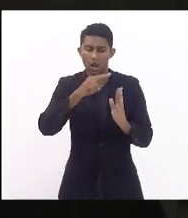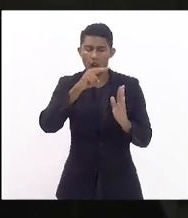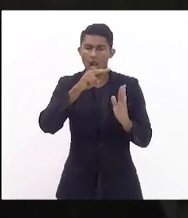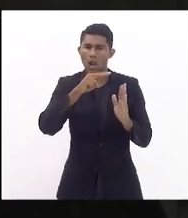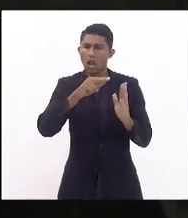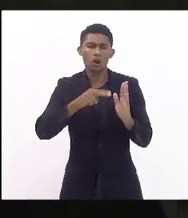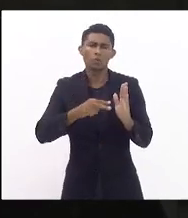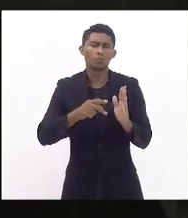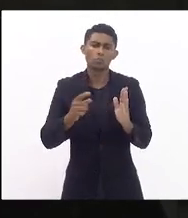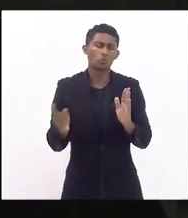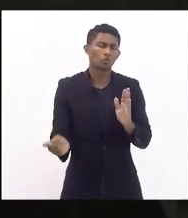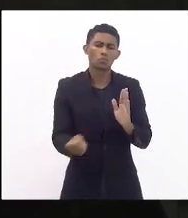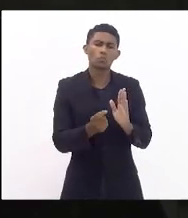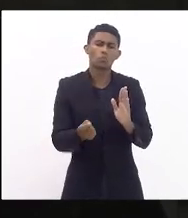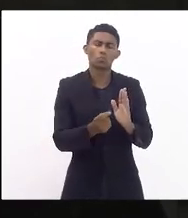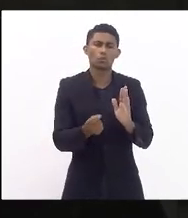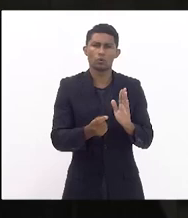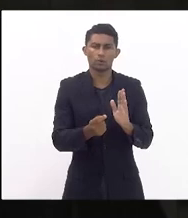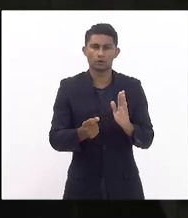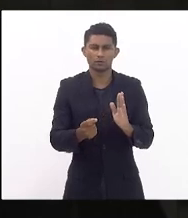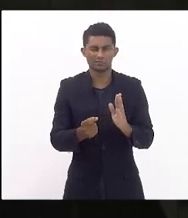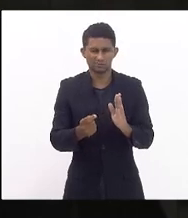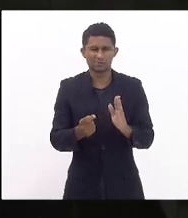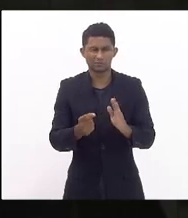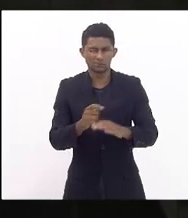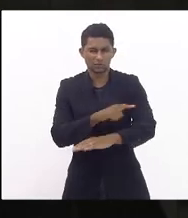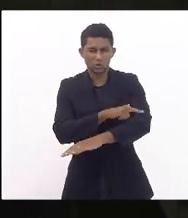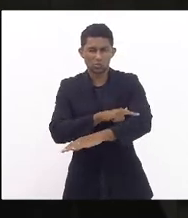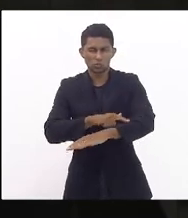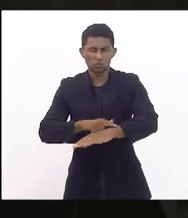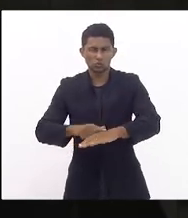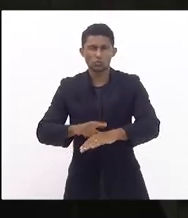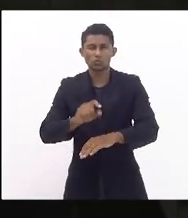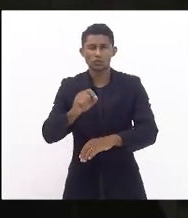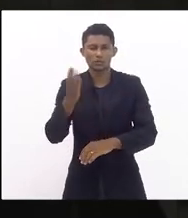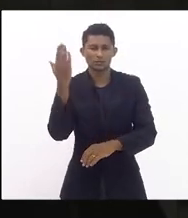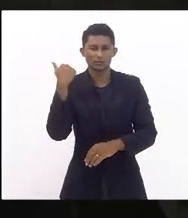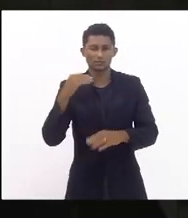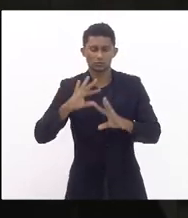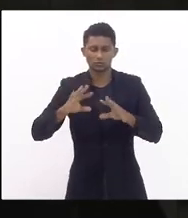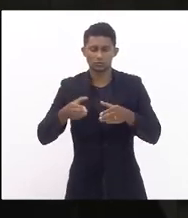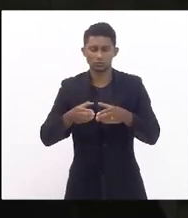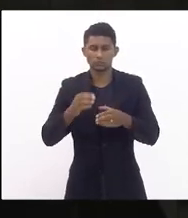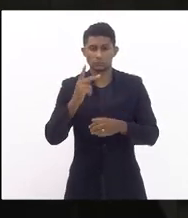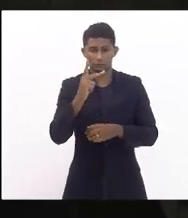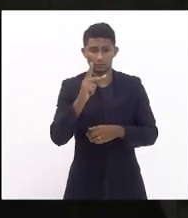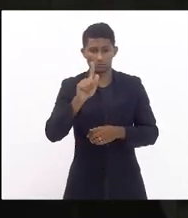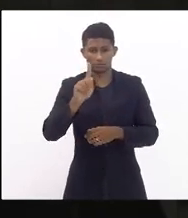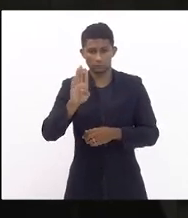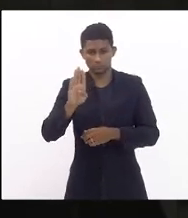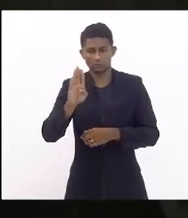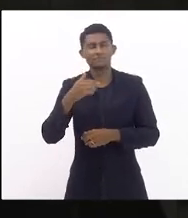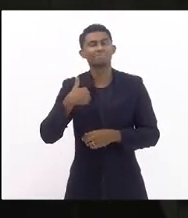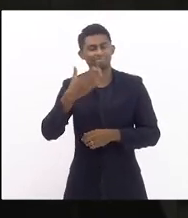o código comportamental da KGB. Isso eu tenho certeza.